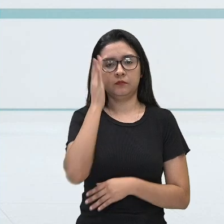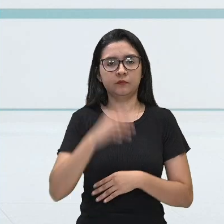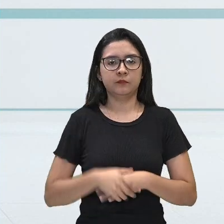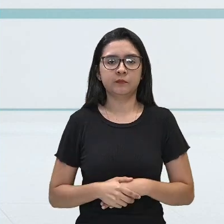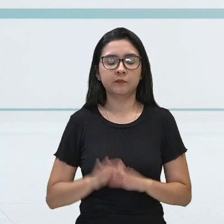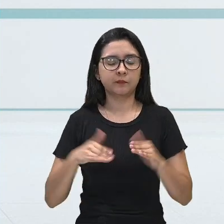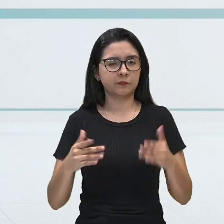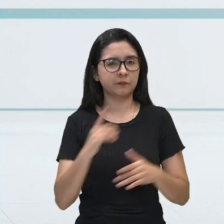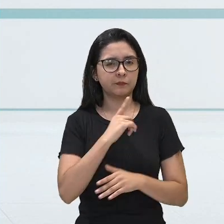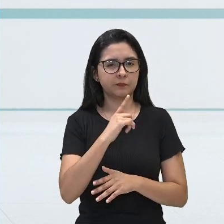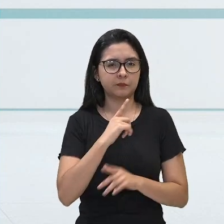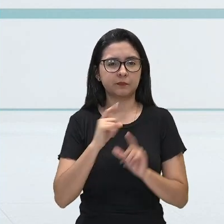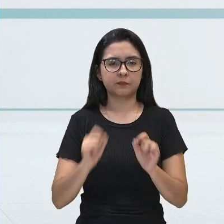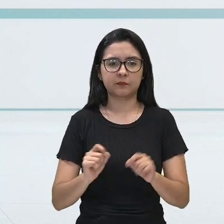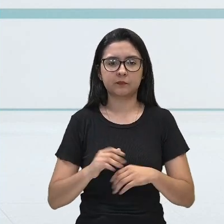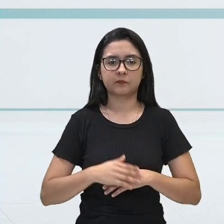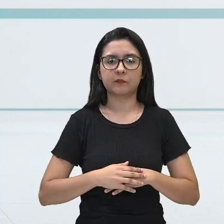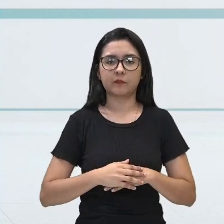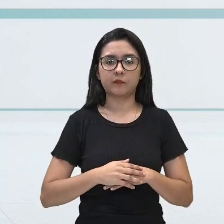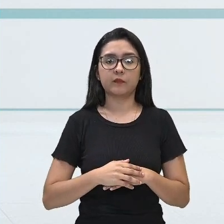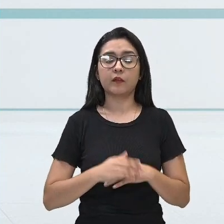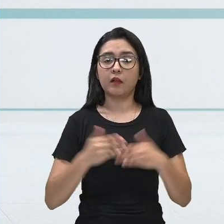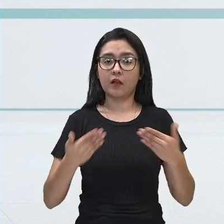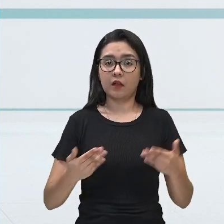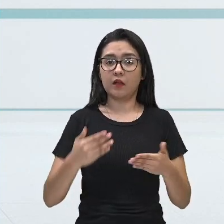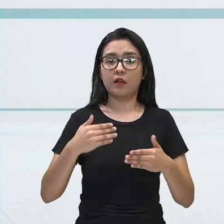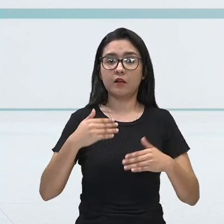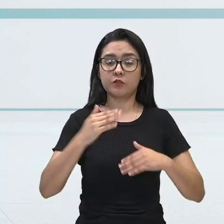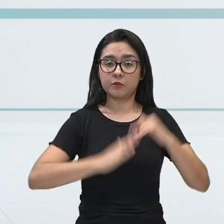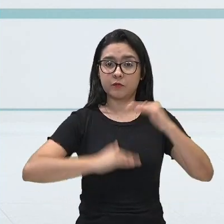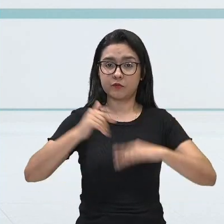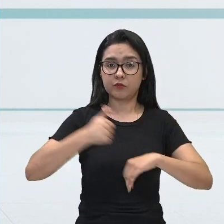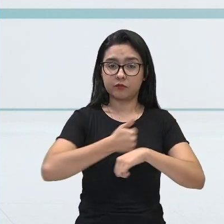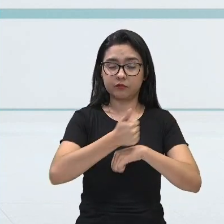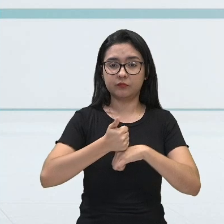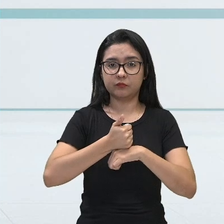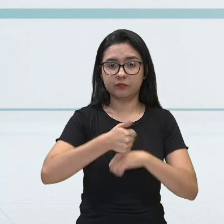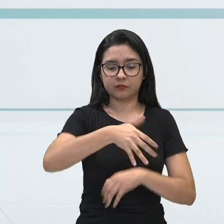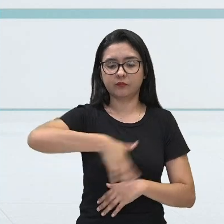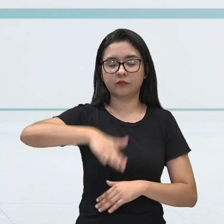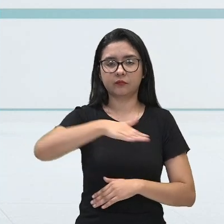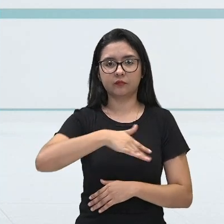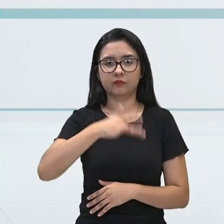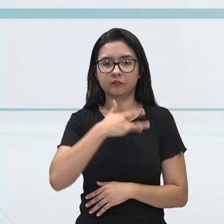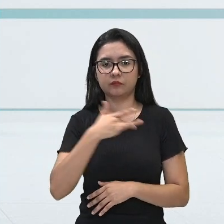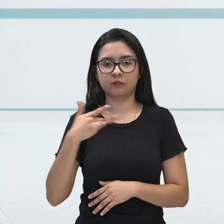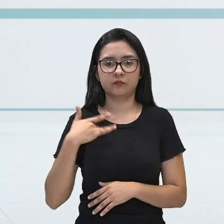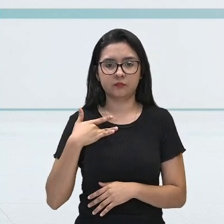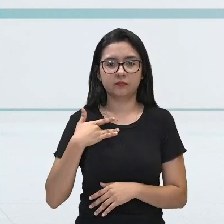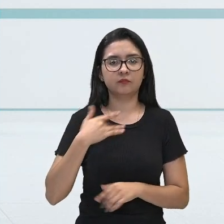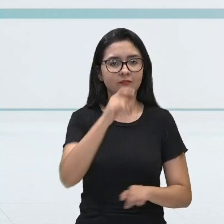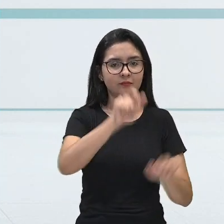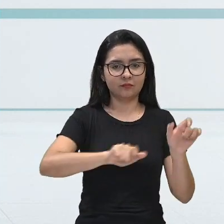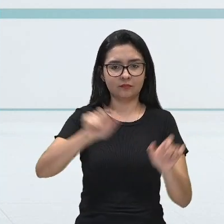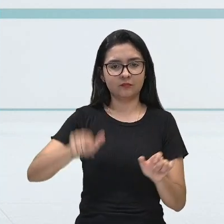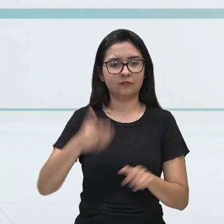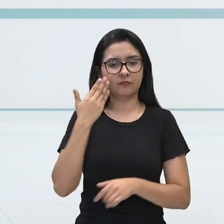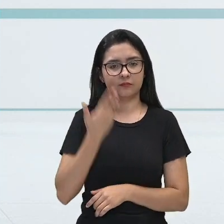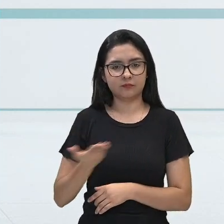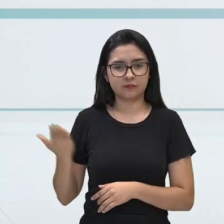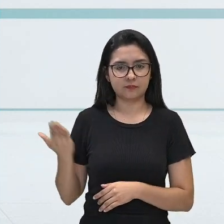muitas profissões estão relacionadas à área da saúde, os nossos coleguinhas aqui.